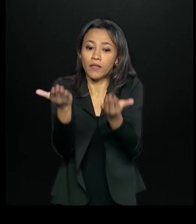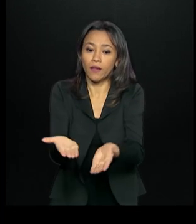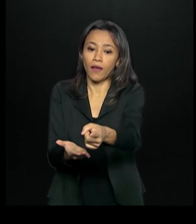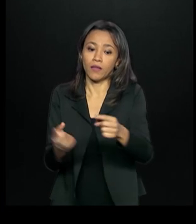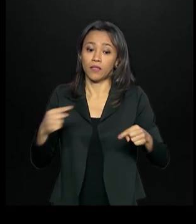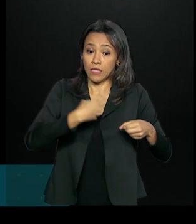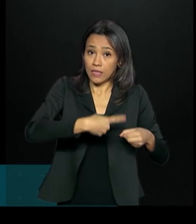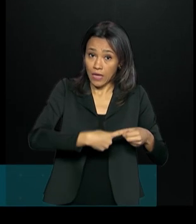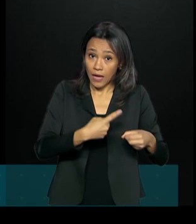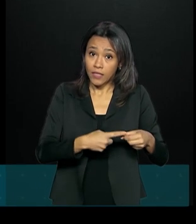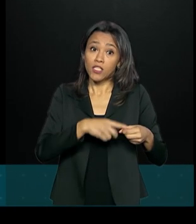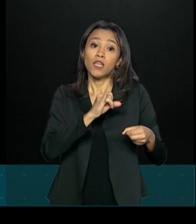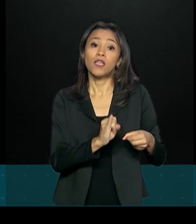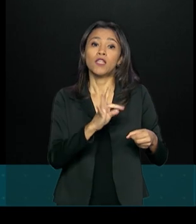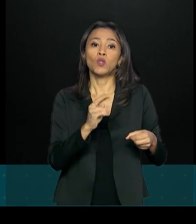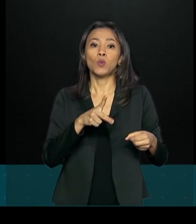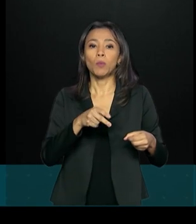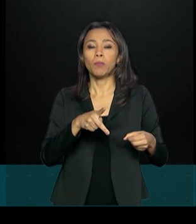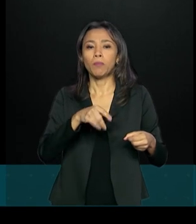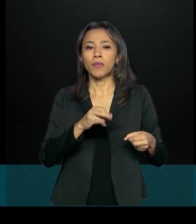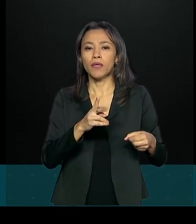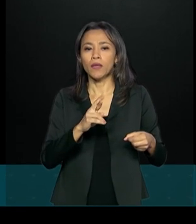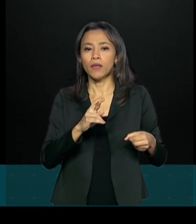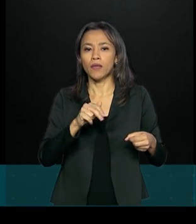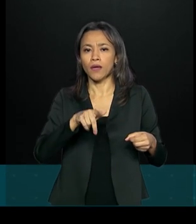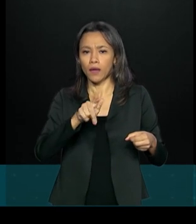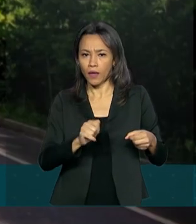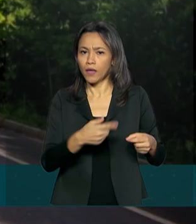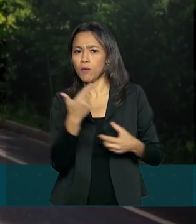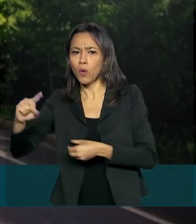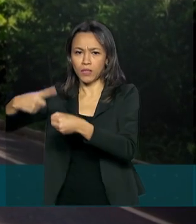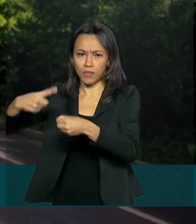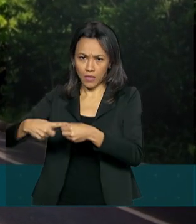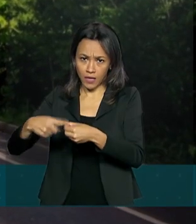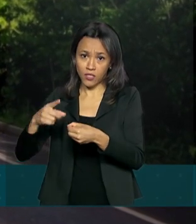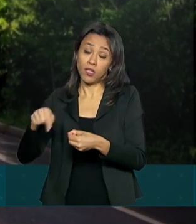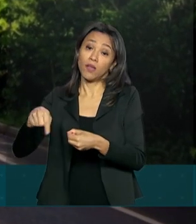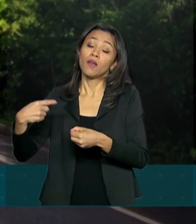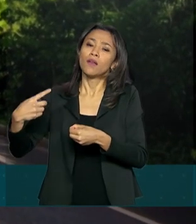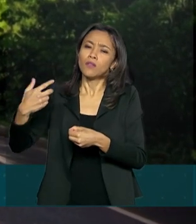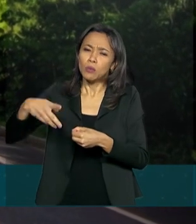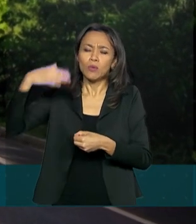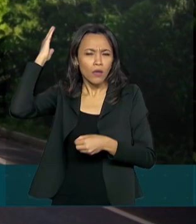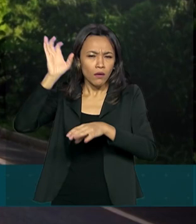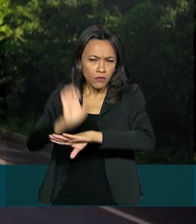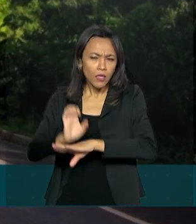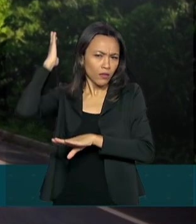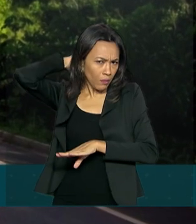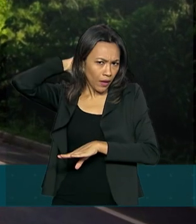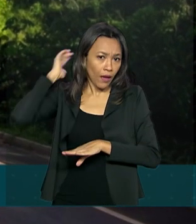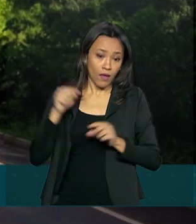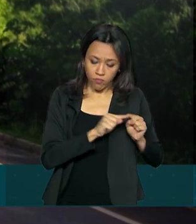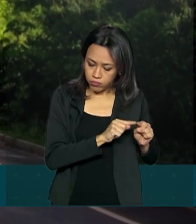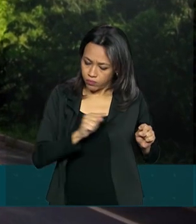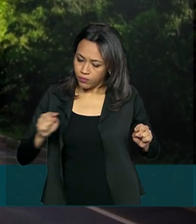os municípios de Itupiranga e Novo Repatriamento no Pará, Repartimento no Pará. O trecho faz parte de uma extensão de